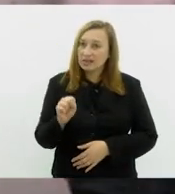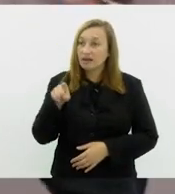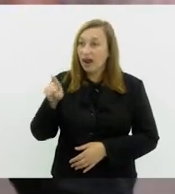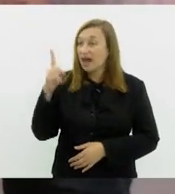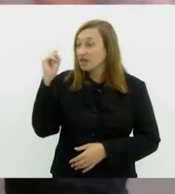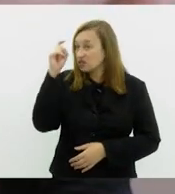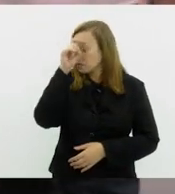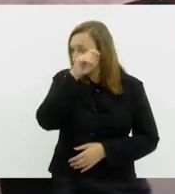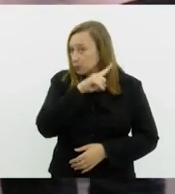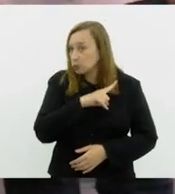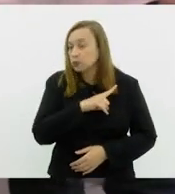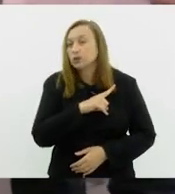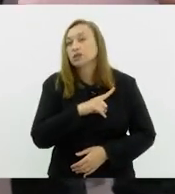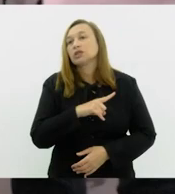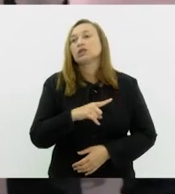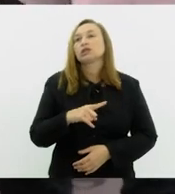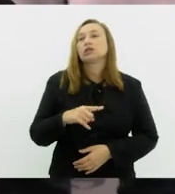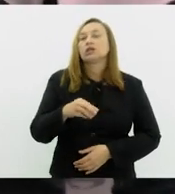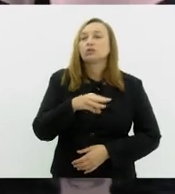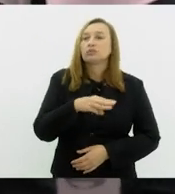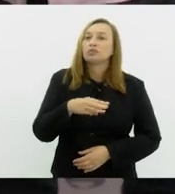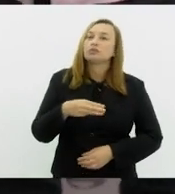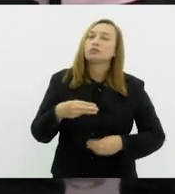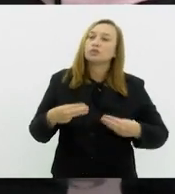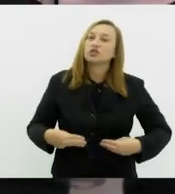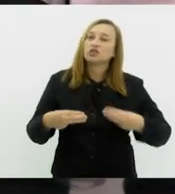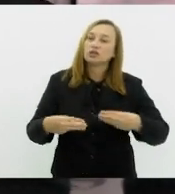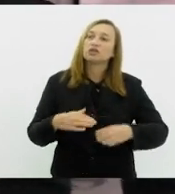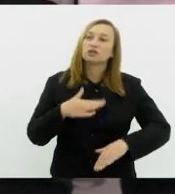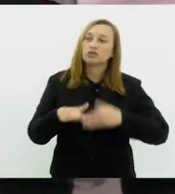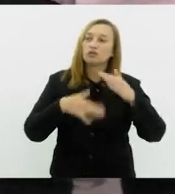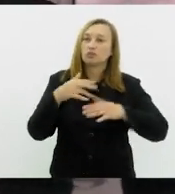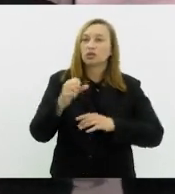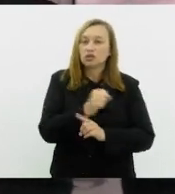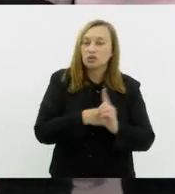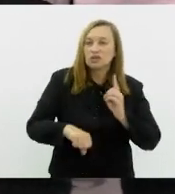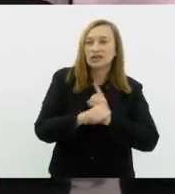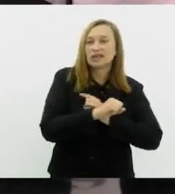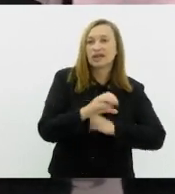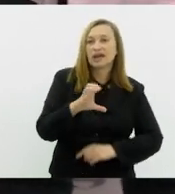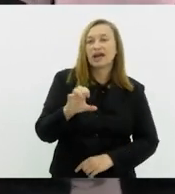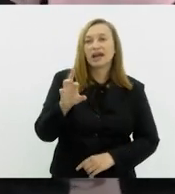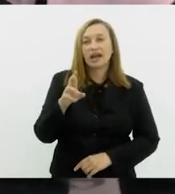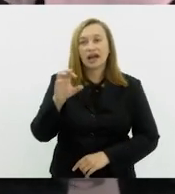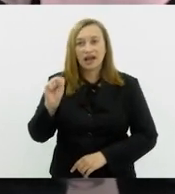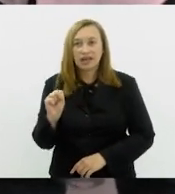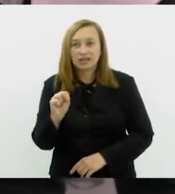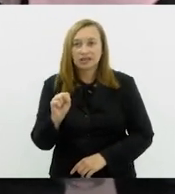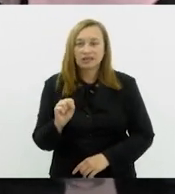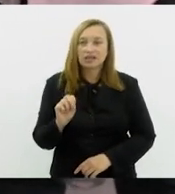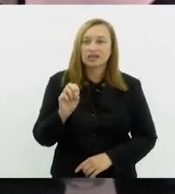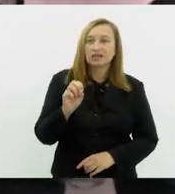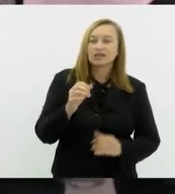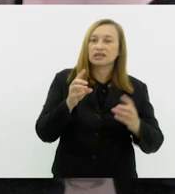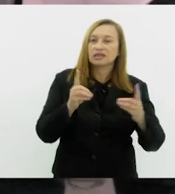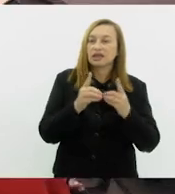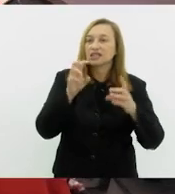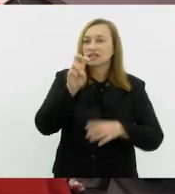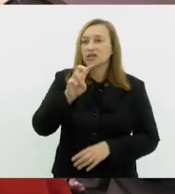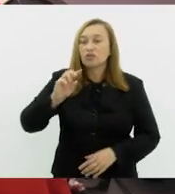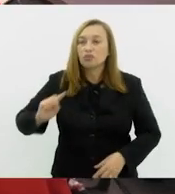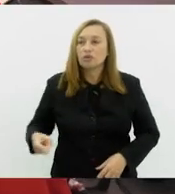precarizado. Segundo o Ministério do Desenvolvimento Social, o CRAS deve atender em torno de 5.000